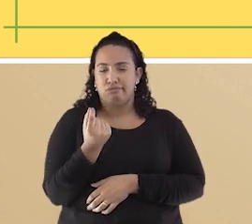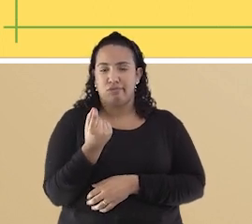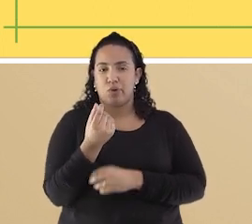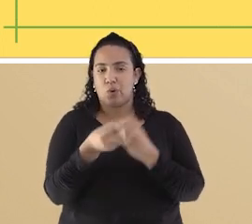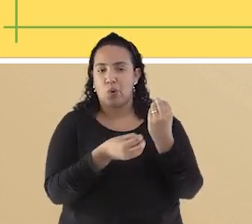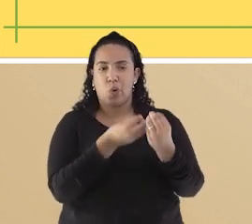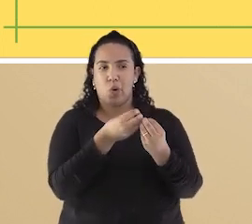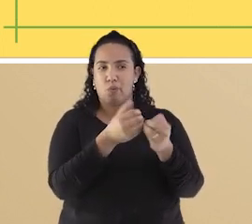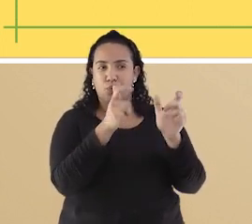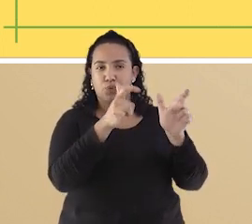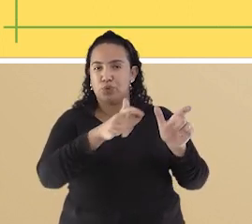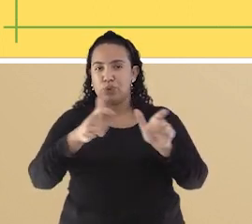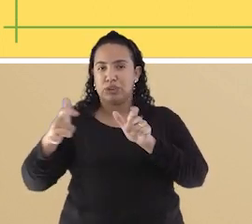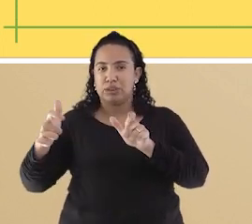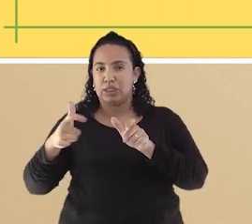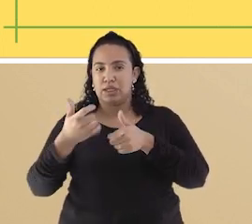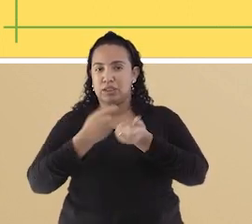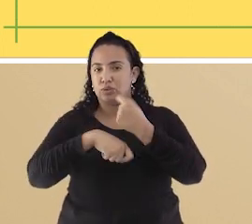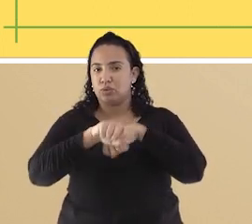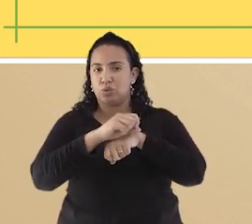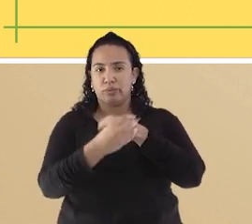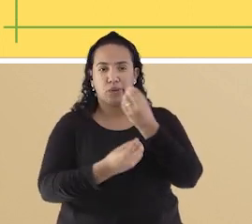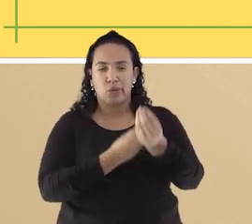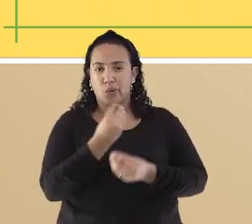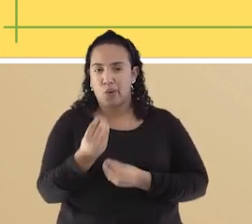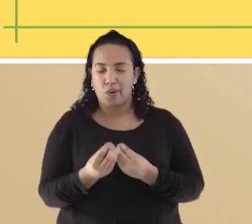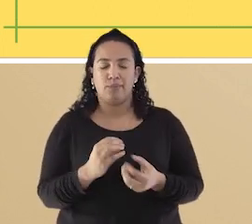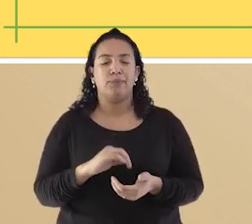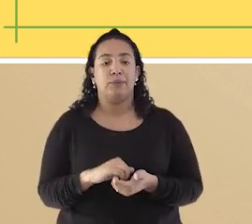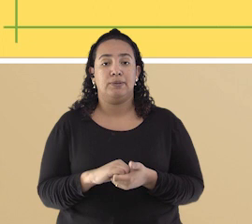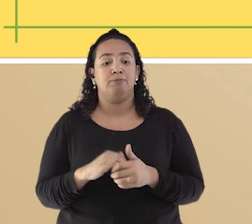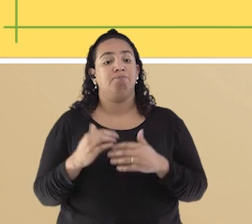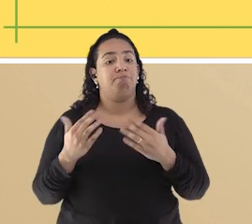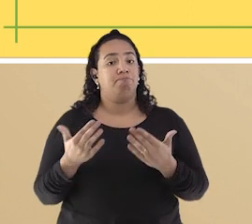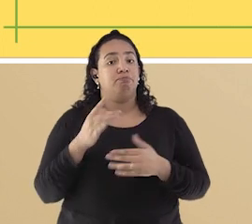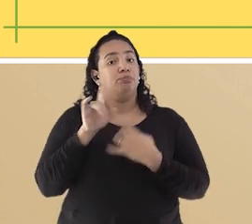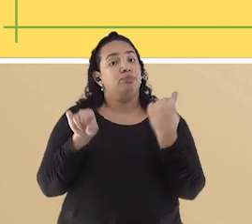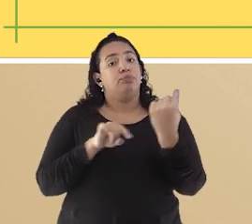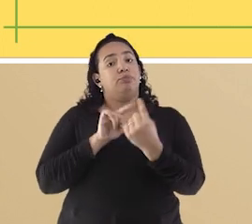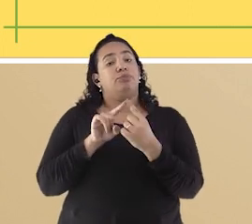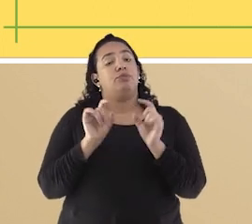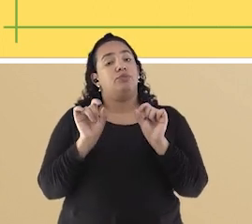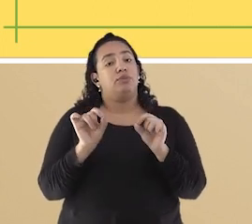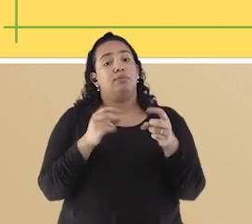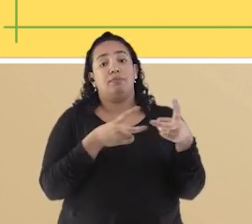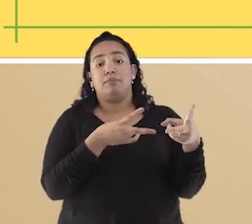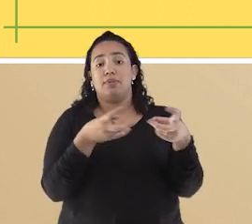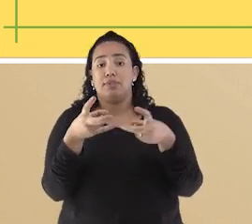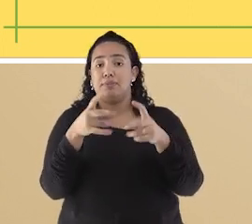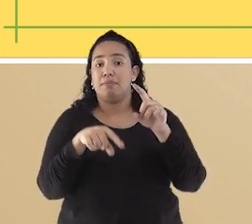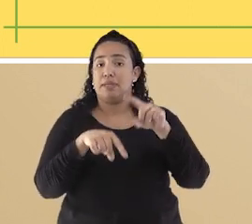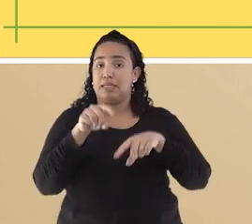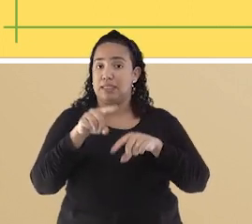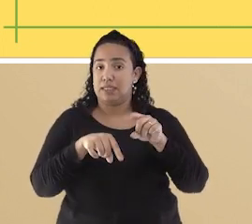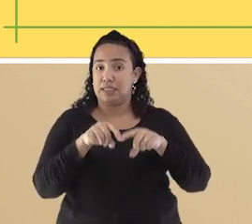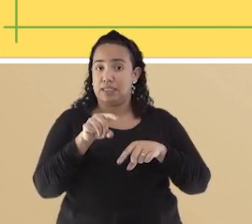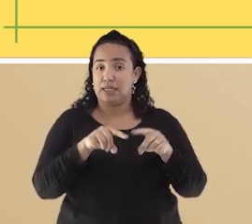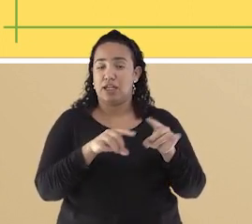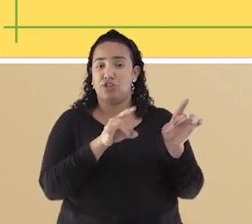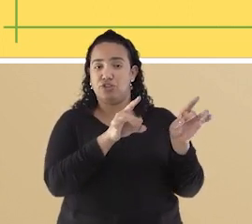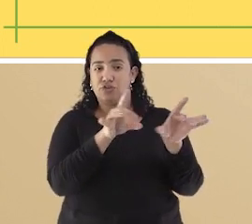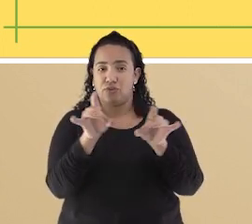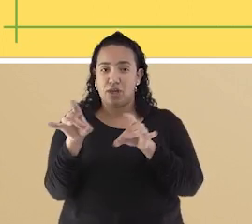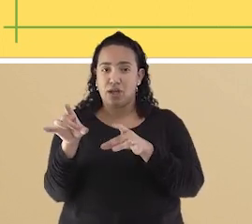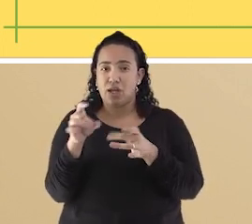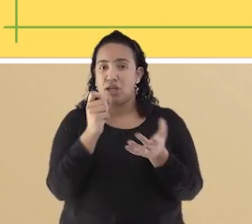em diferentes lugares. O objetivo é identificar alguns produtos de grande circulação